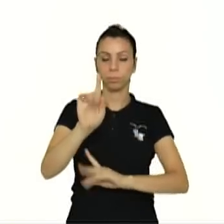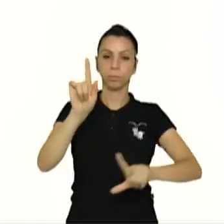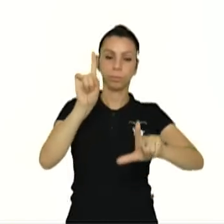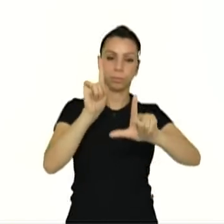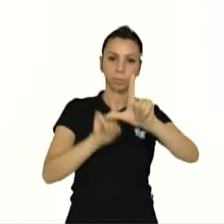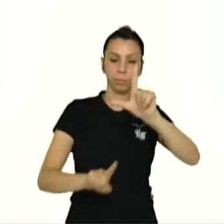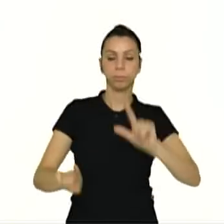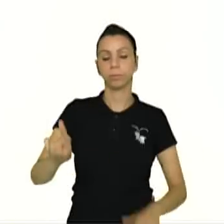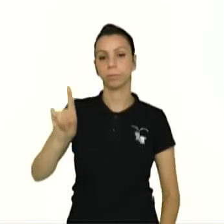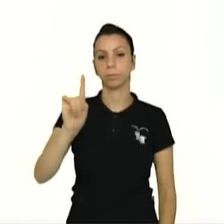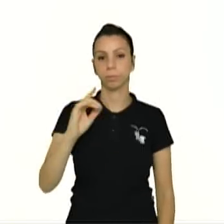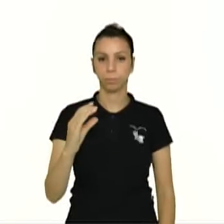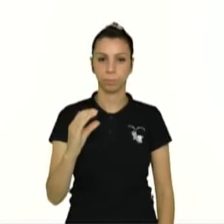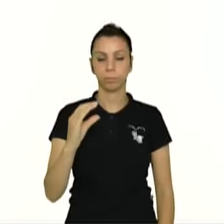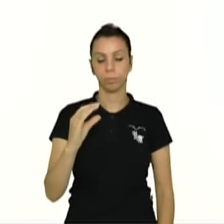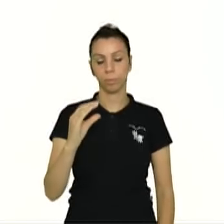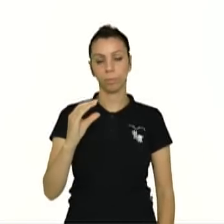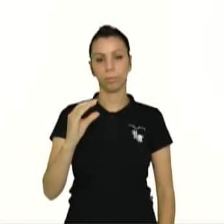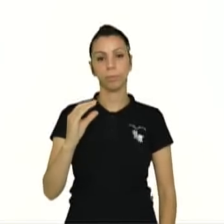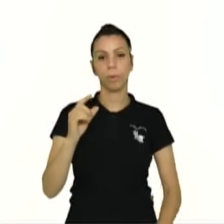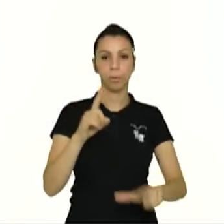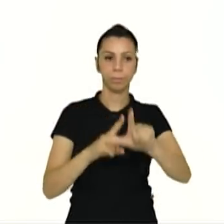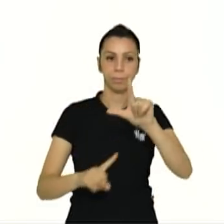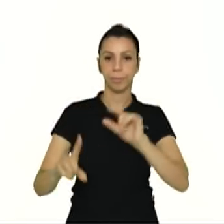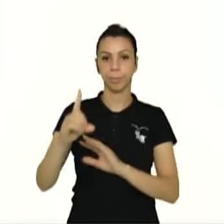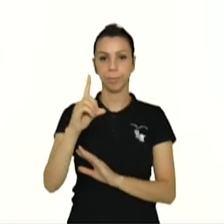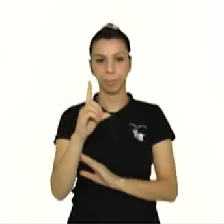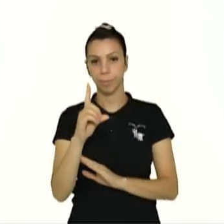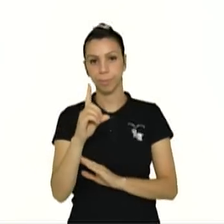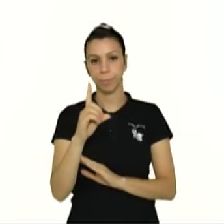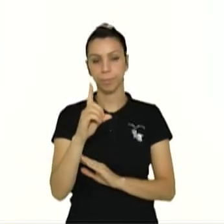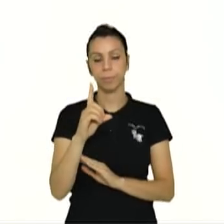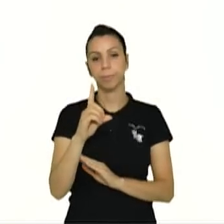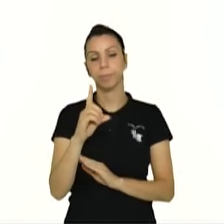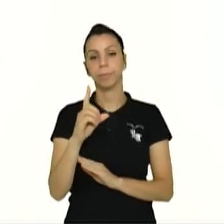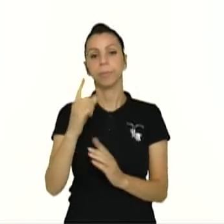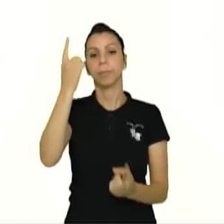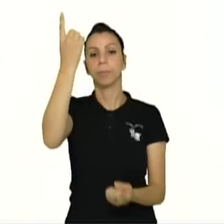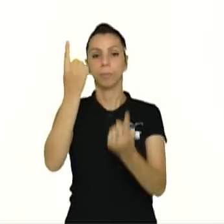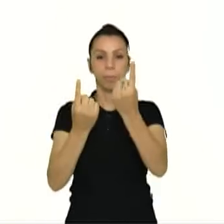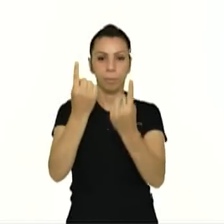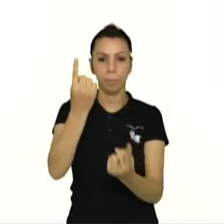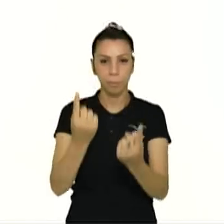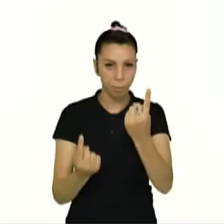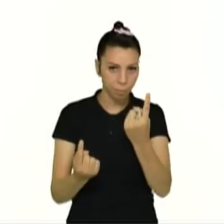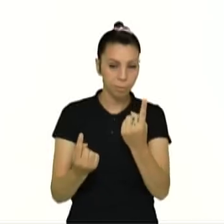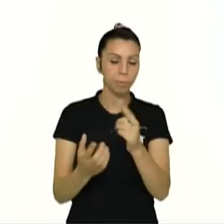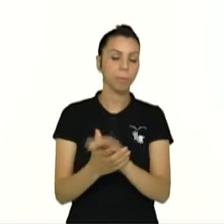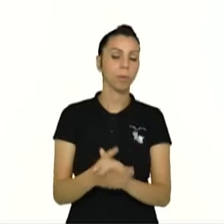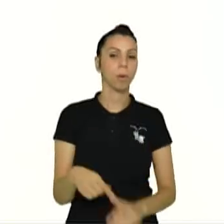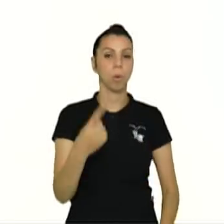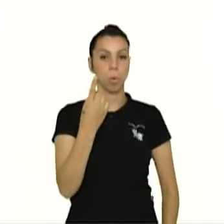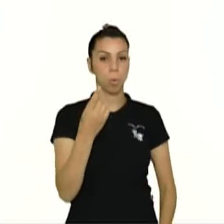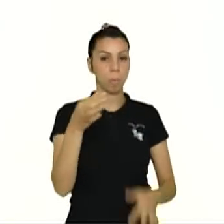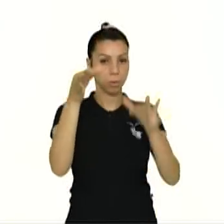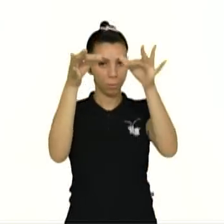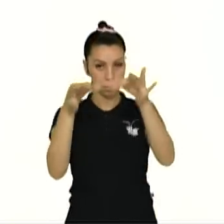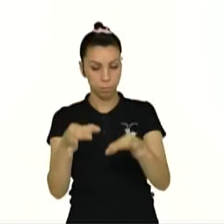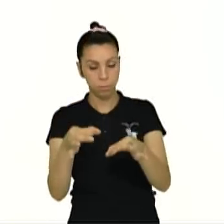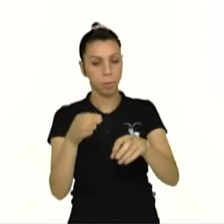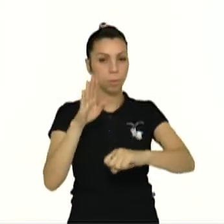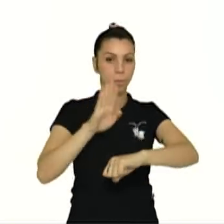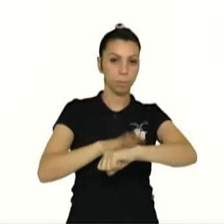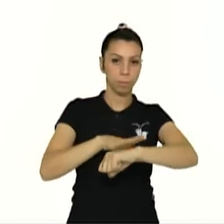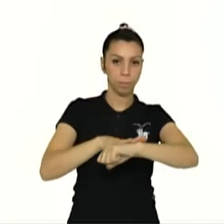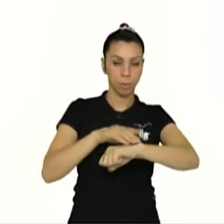Amazônica. Alternativa C, Lei de Terras. Ou alternativa D, Lei Orçamentária. Somente uma está correta. Um